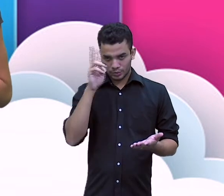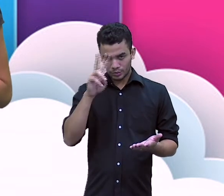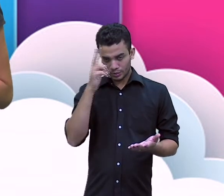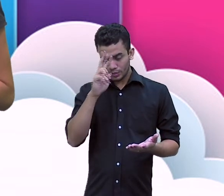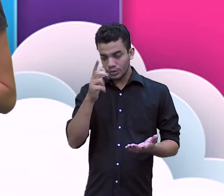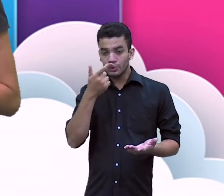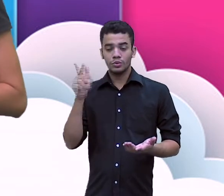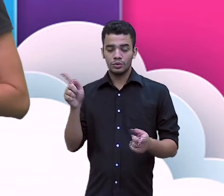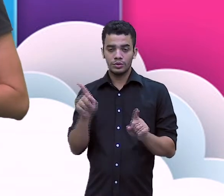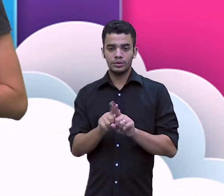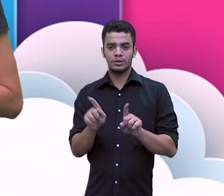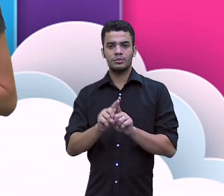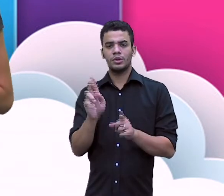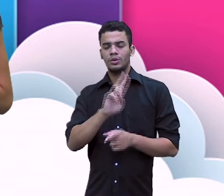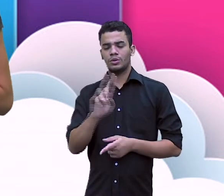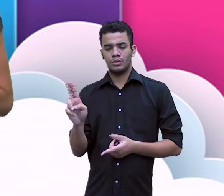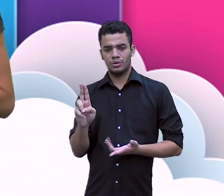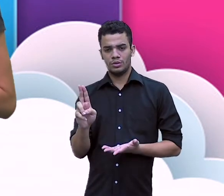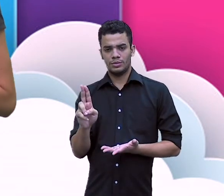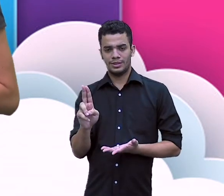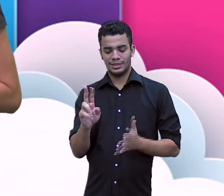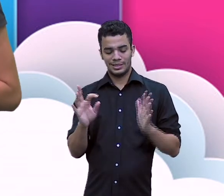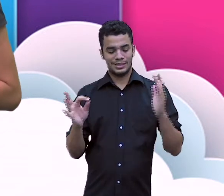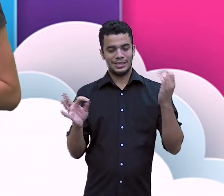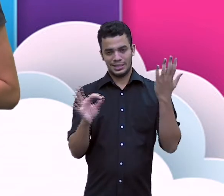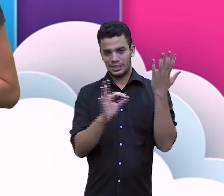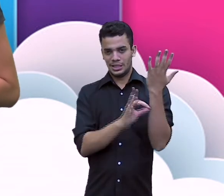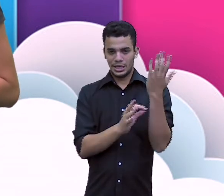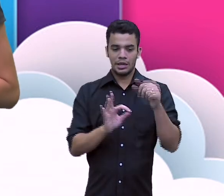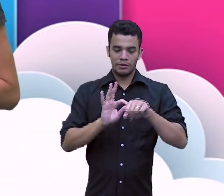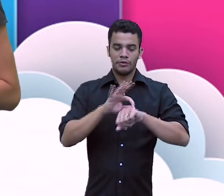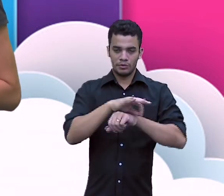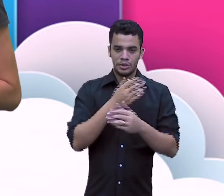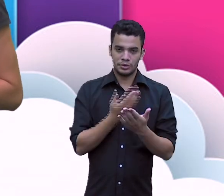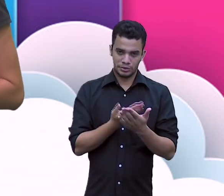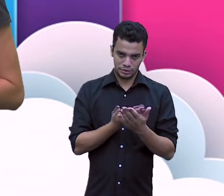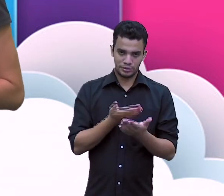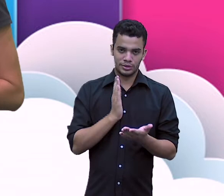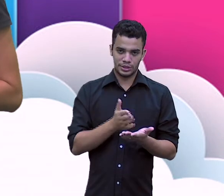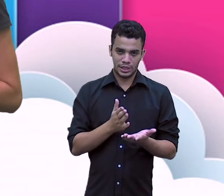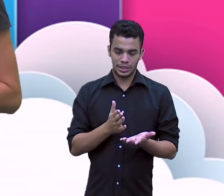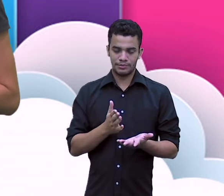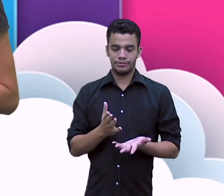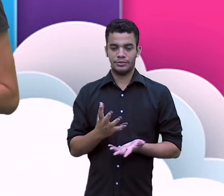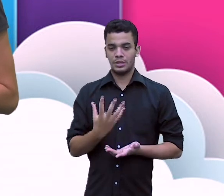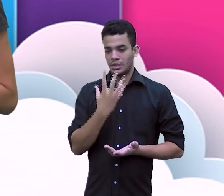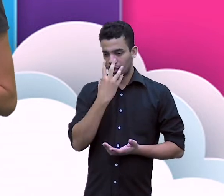tartaruga, a rã e o touro, a raposa